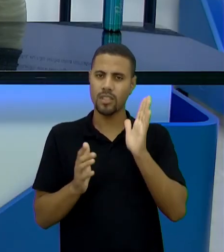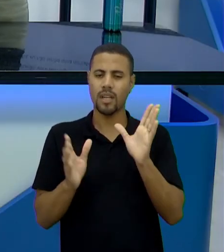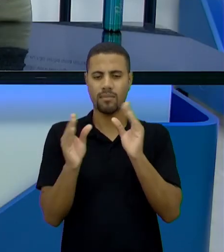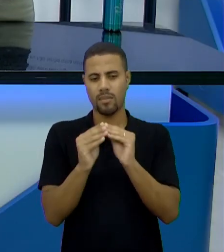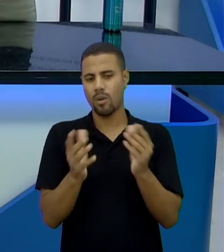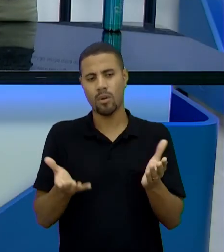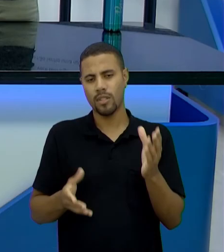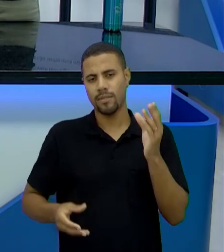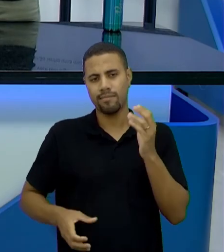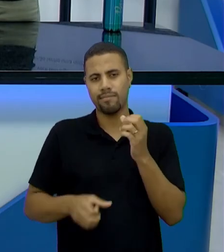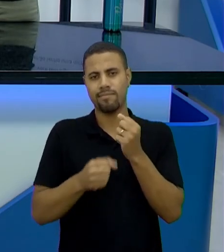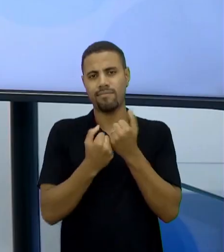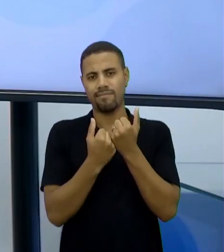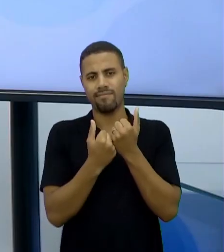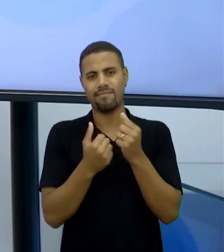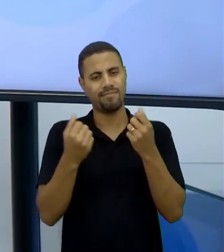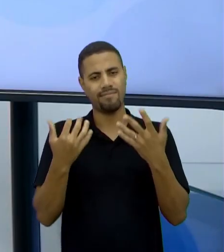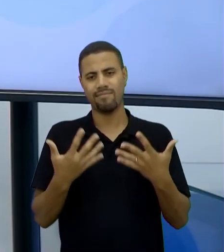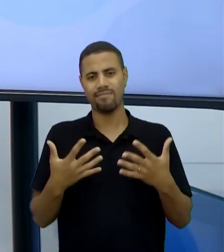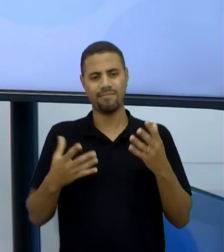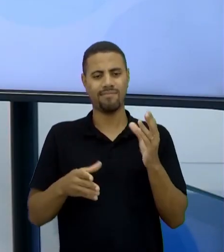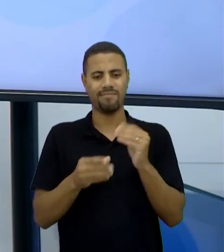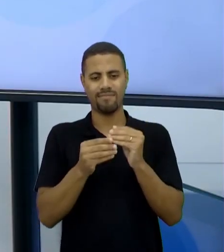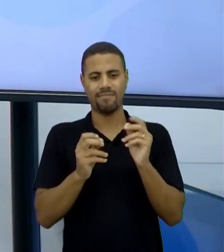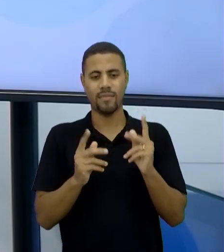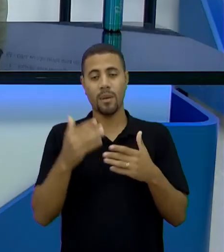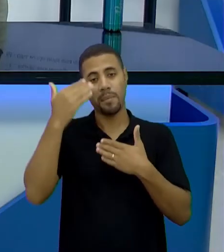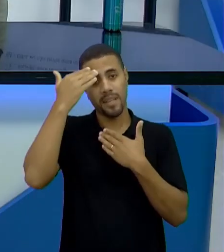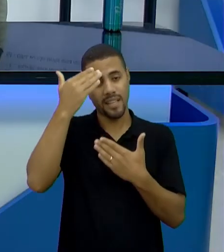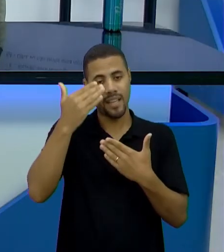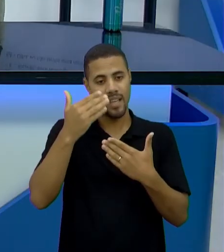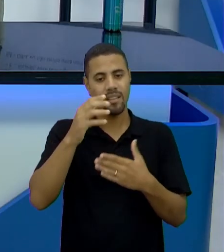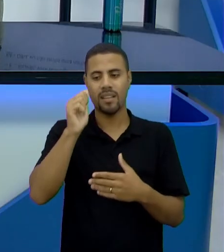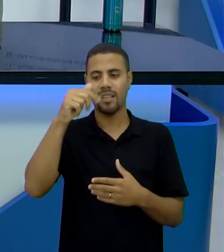para reforçar mesmo, tá bom? Então, muito obrigada.